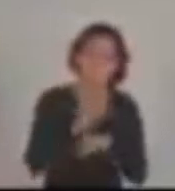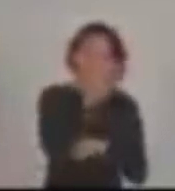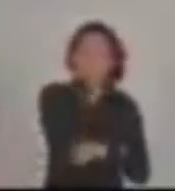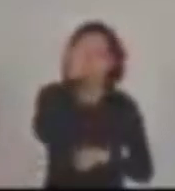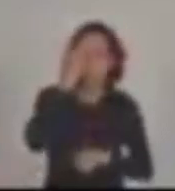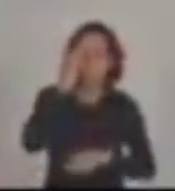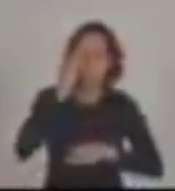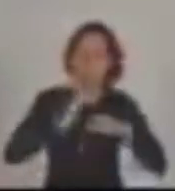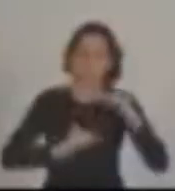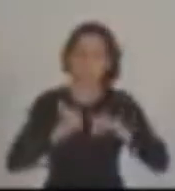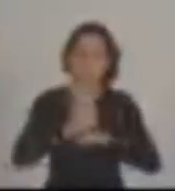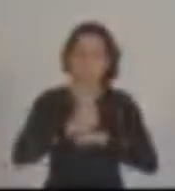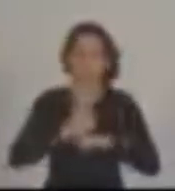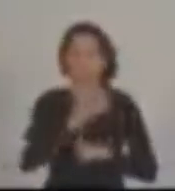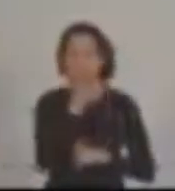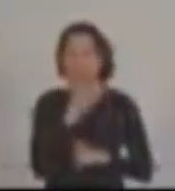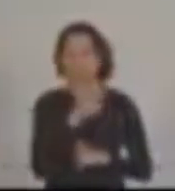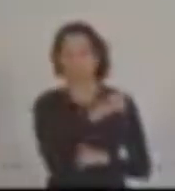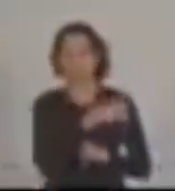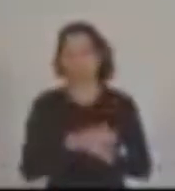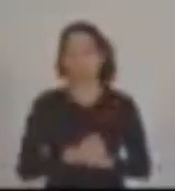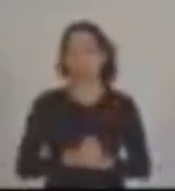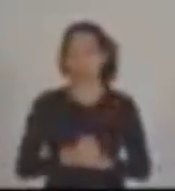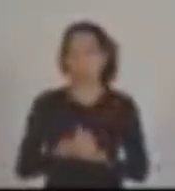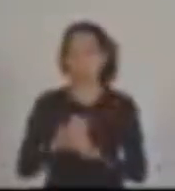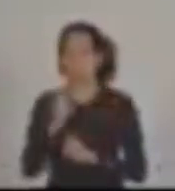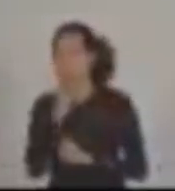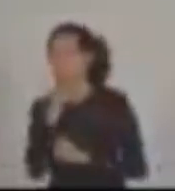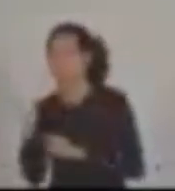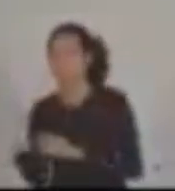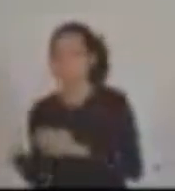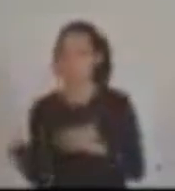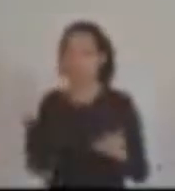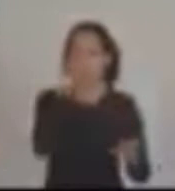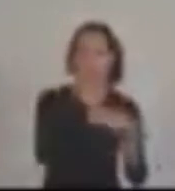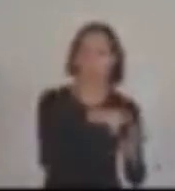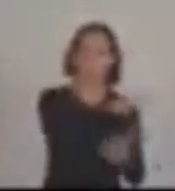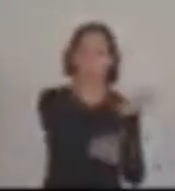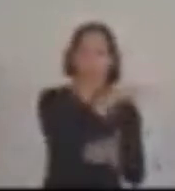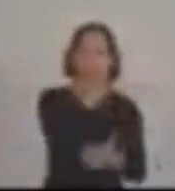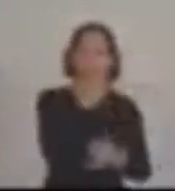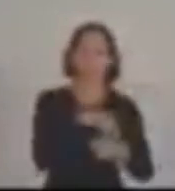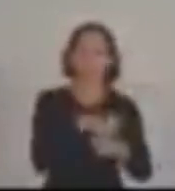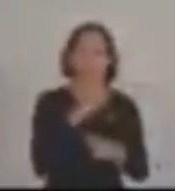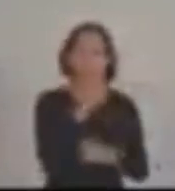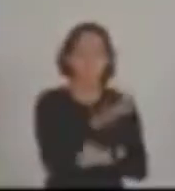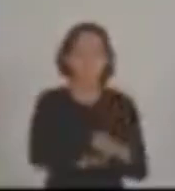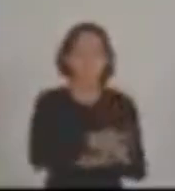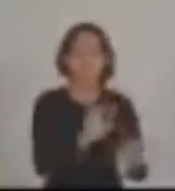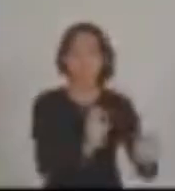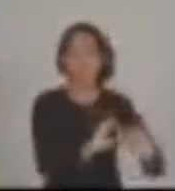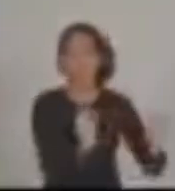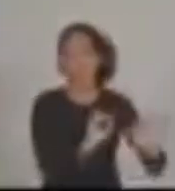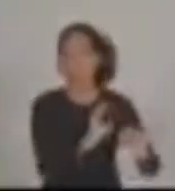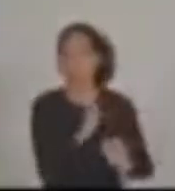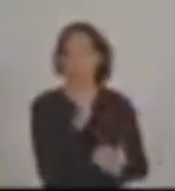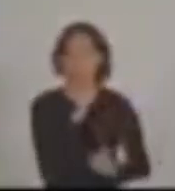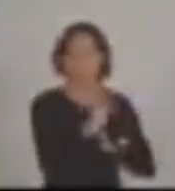Itapemirim, exportando de Vitória para lá, sem conhecer Cachoeiro de Itapemirim, sem conhecer seu